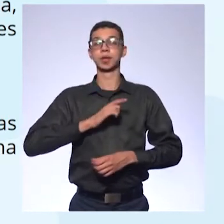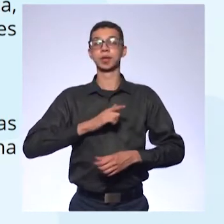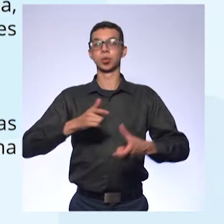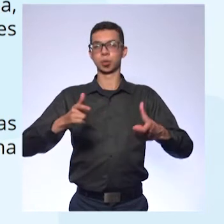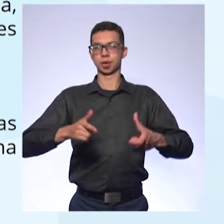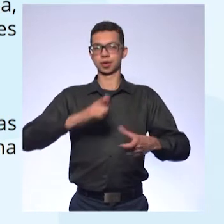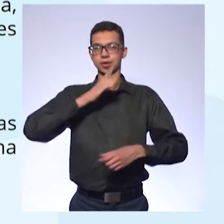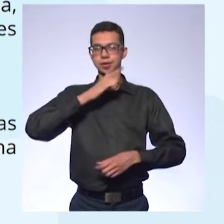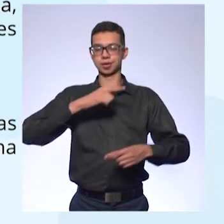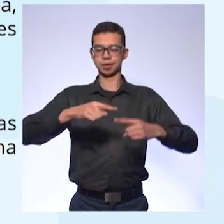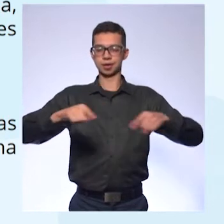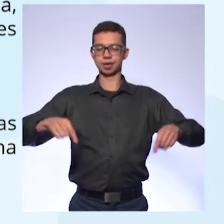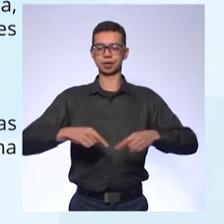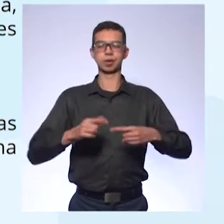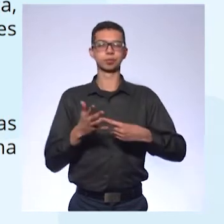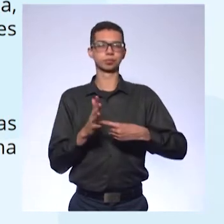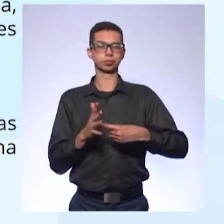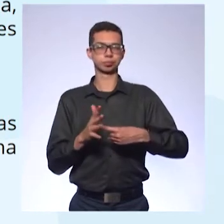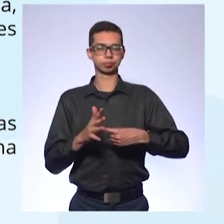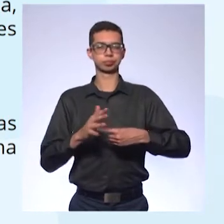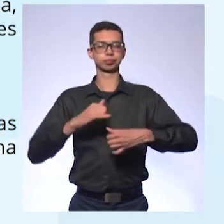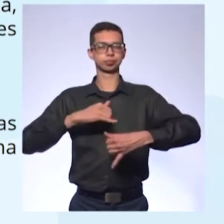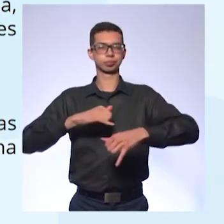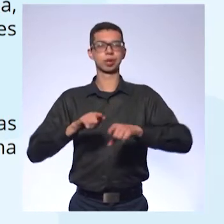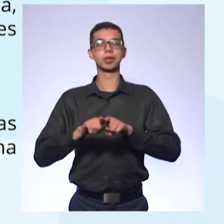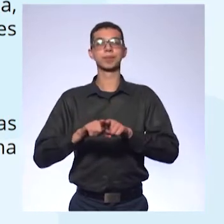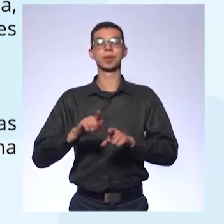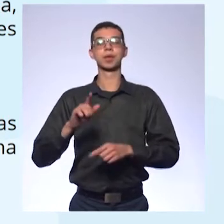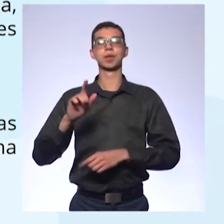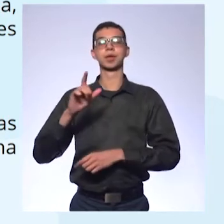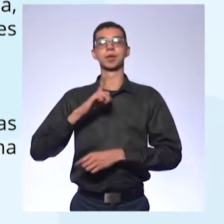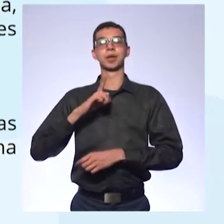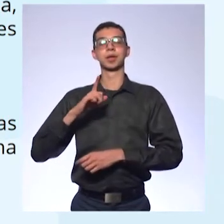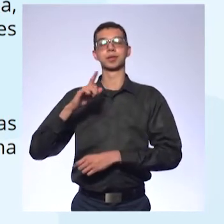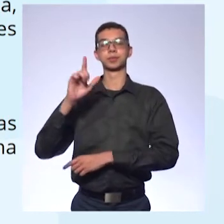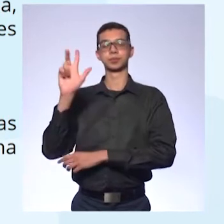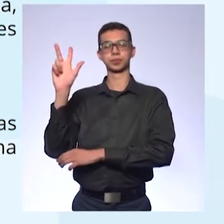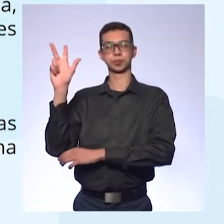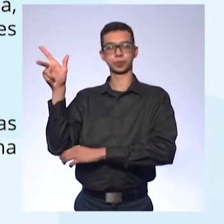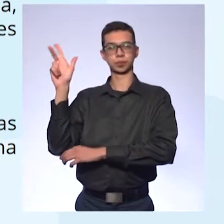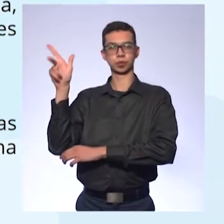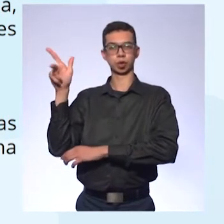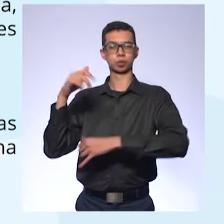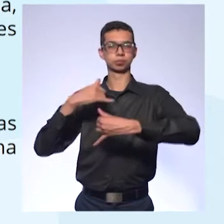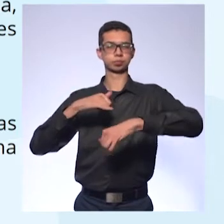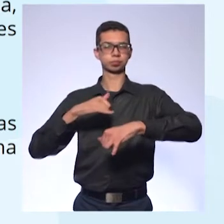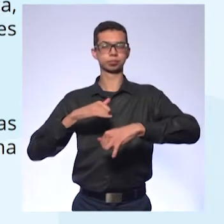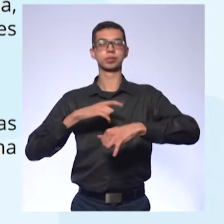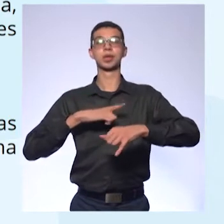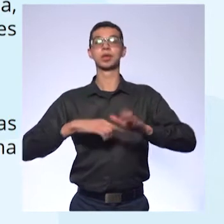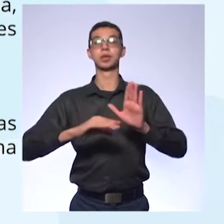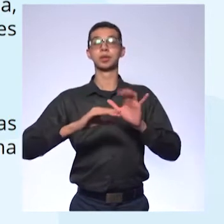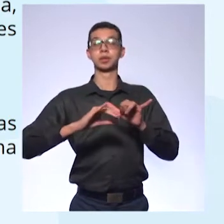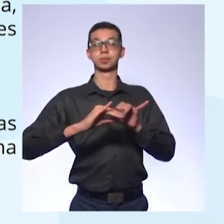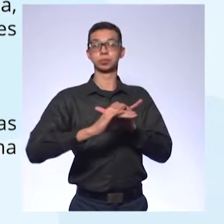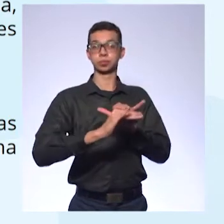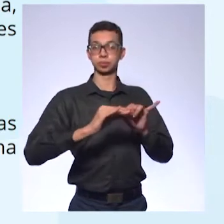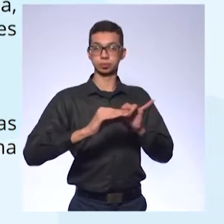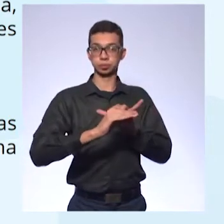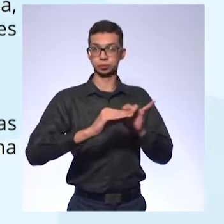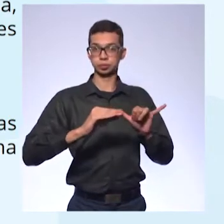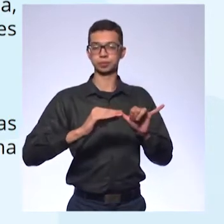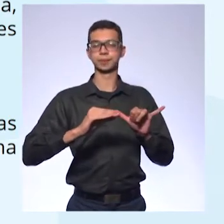eólica, nuclear e geotérmica, em diferentes países da Europa, Ásia e Oceania. A